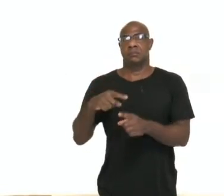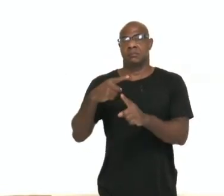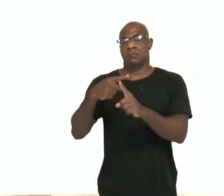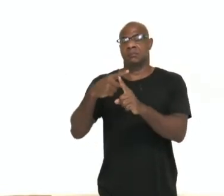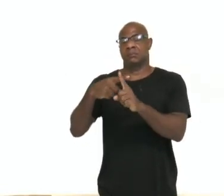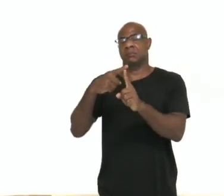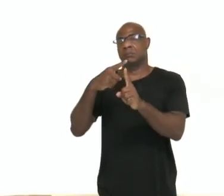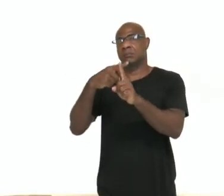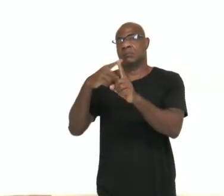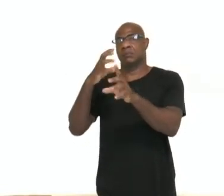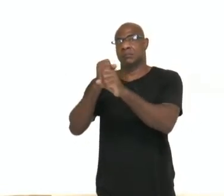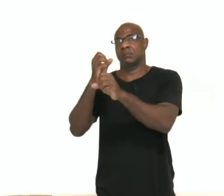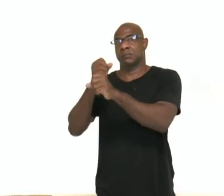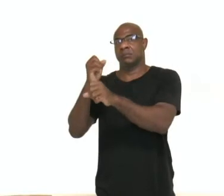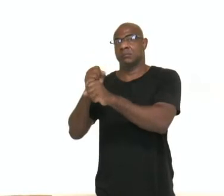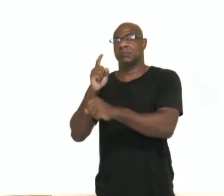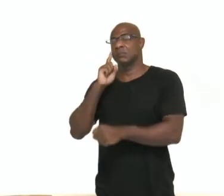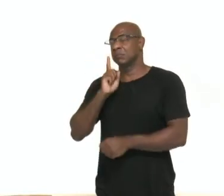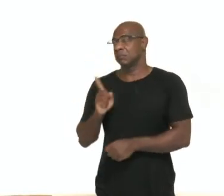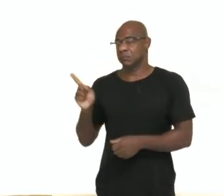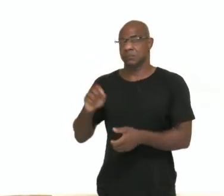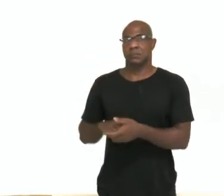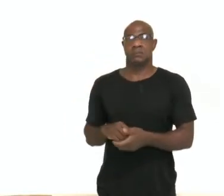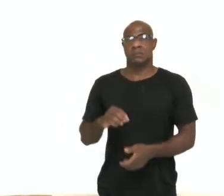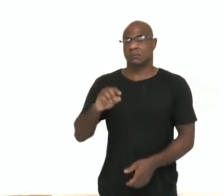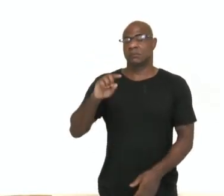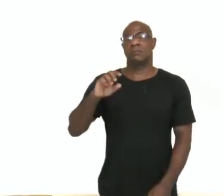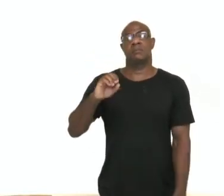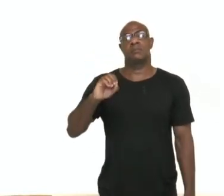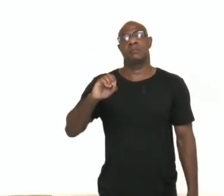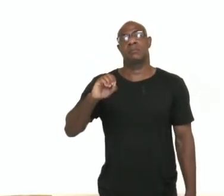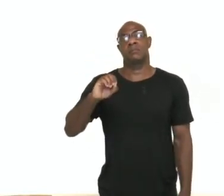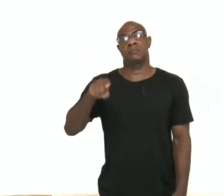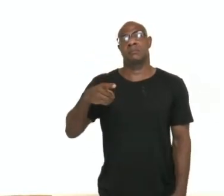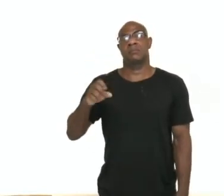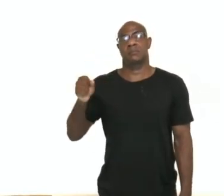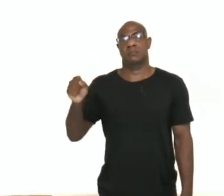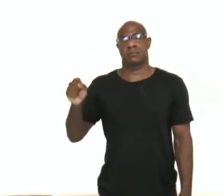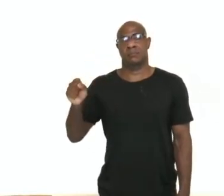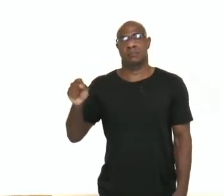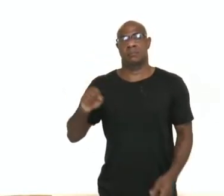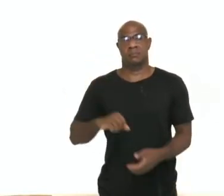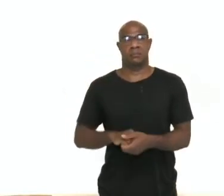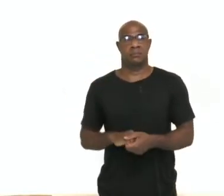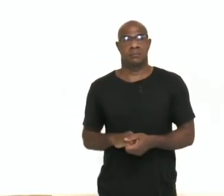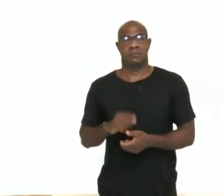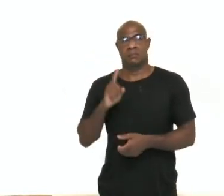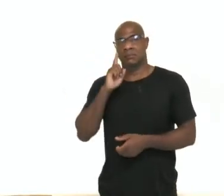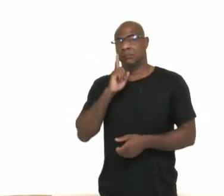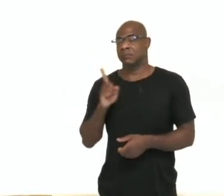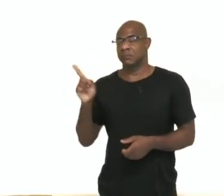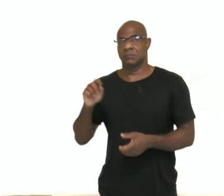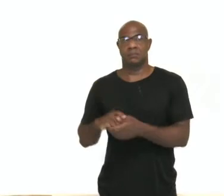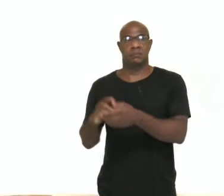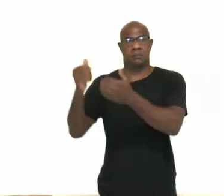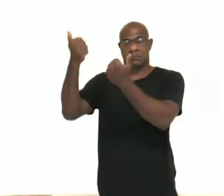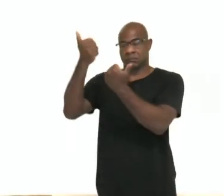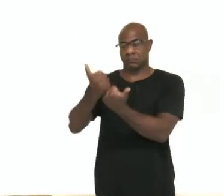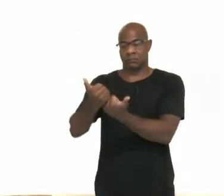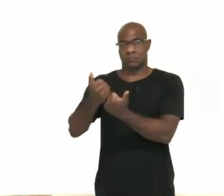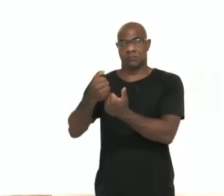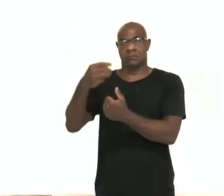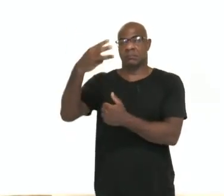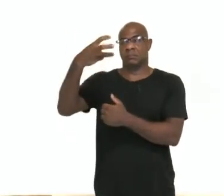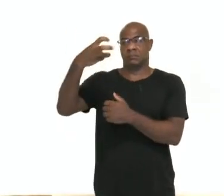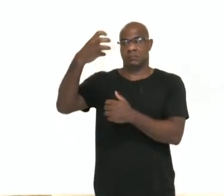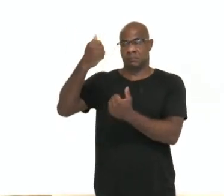0,6. 0,6 mais 0,2, 0,8. Está aqui, 4 vezes 0,2, 0,8. Ok?